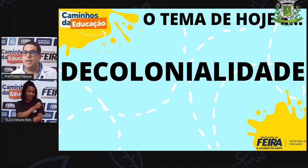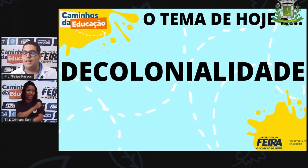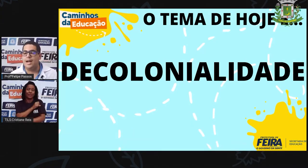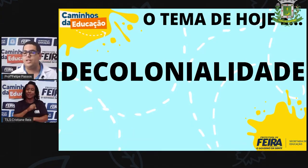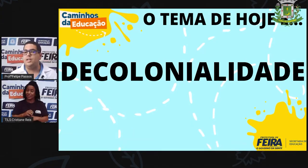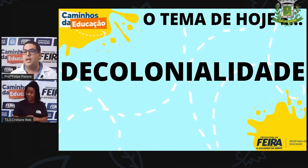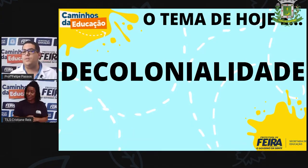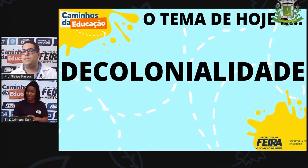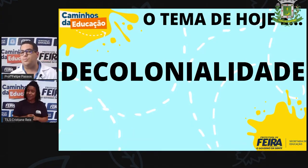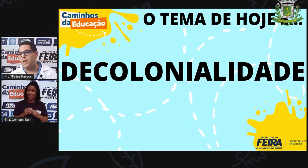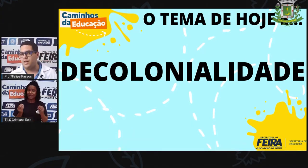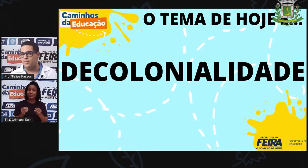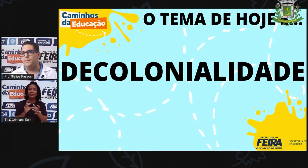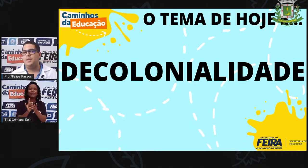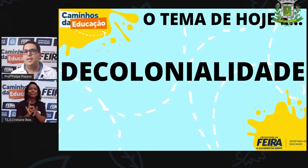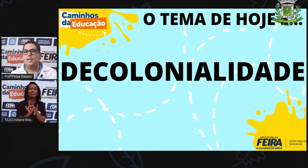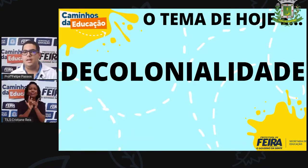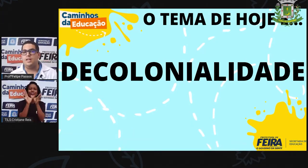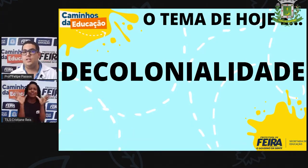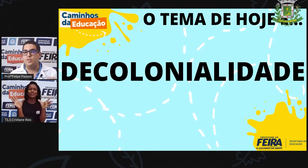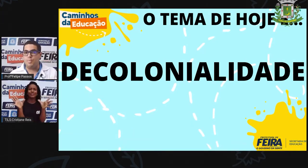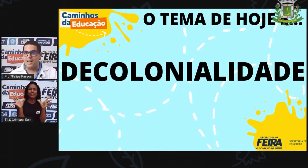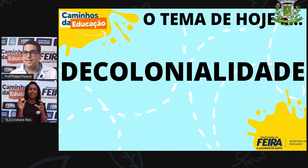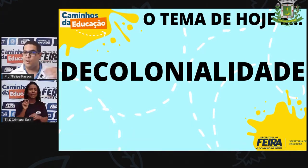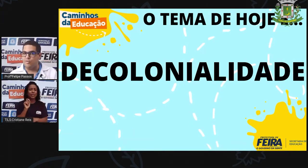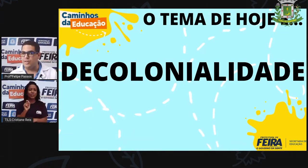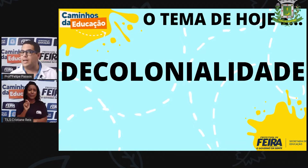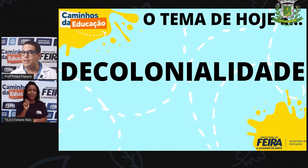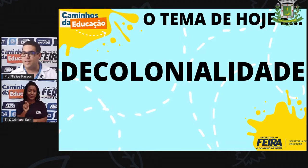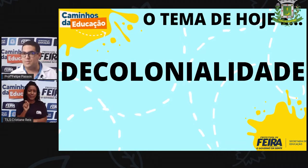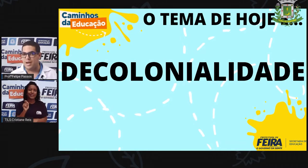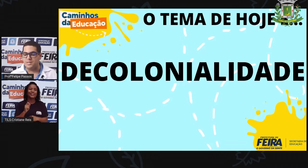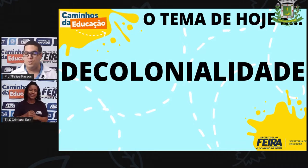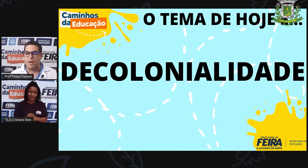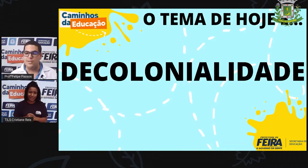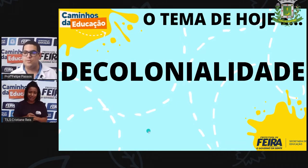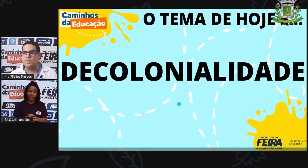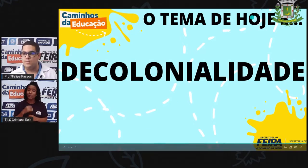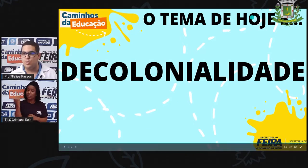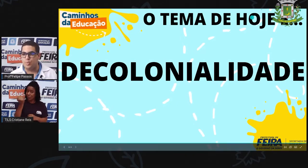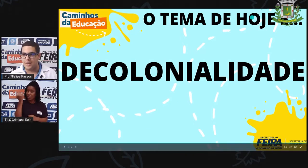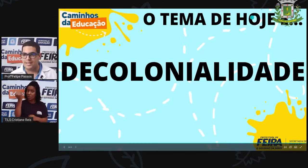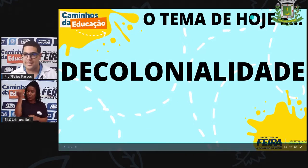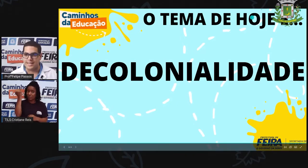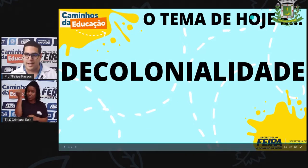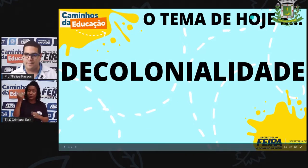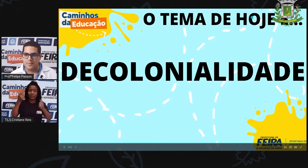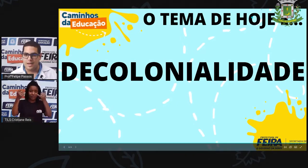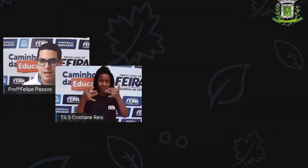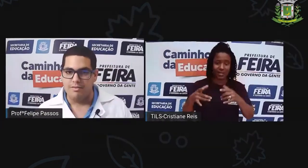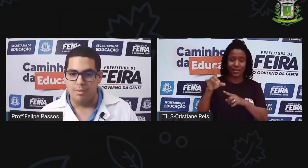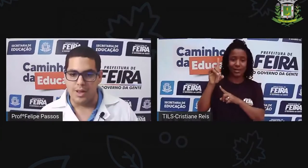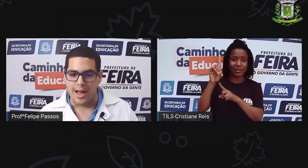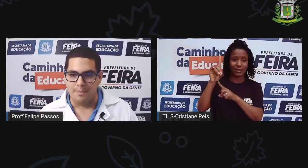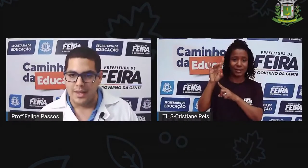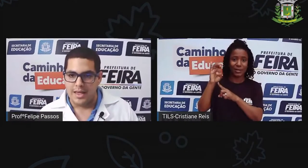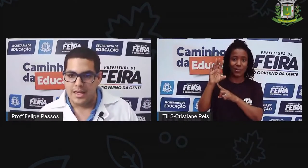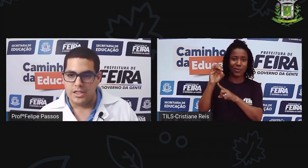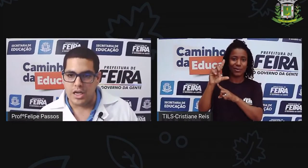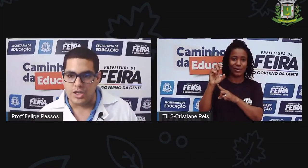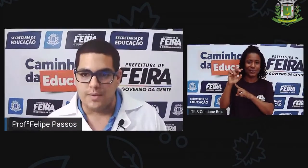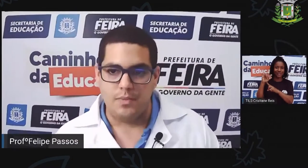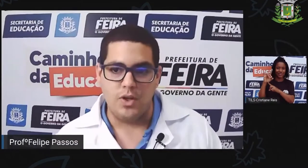decolonialidade, eu espero que a gente passe a ouvir cada vez mais, porque é uma discussão super necessária. Vamos lá.